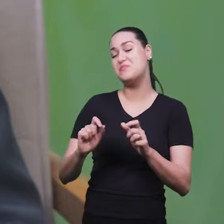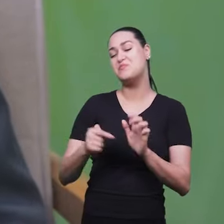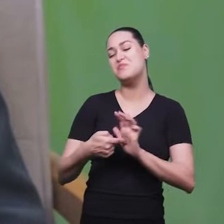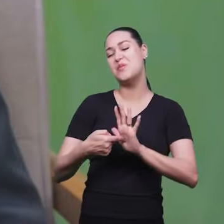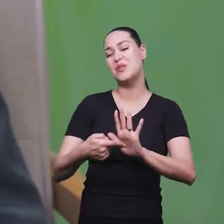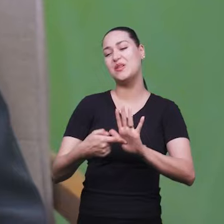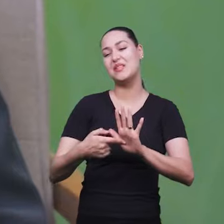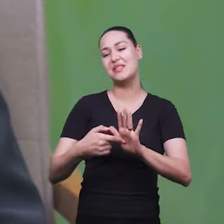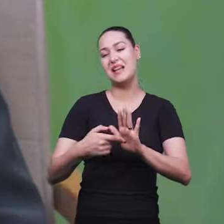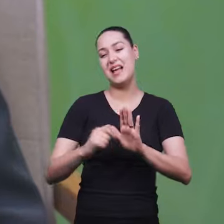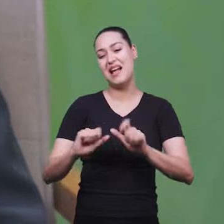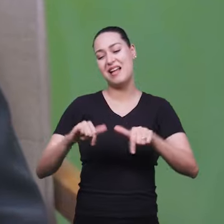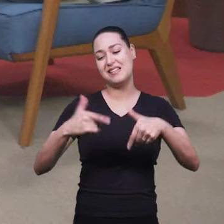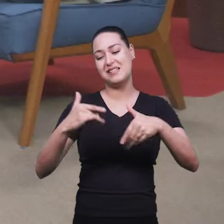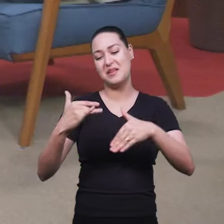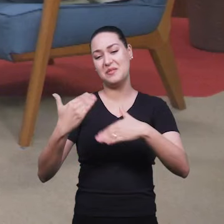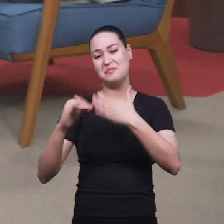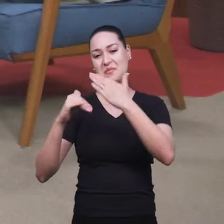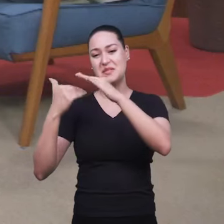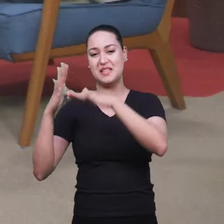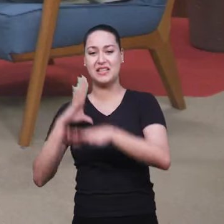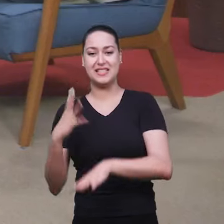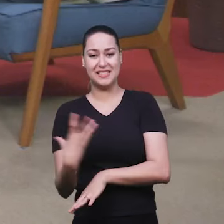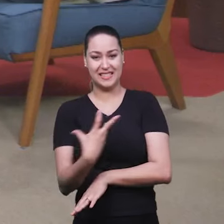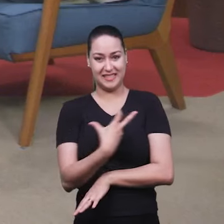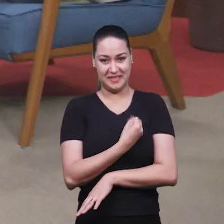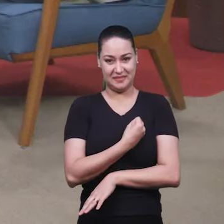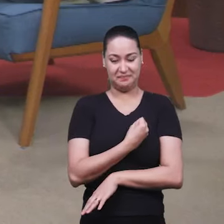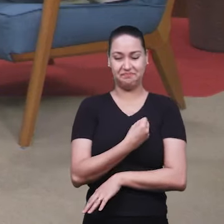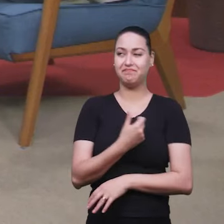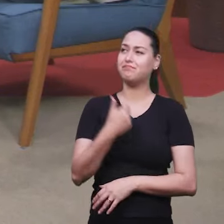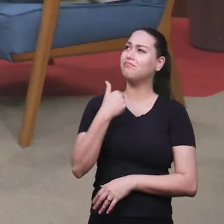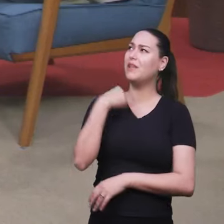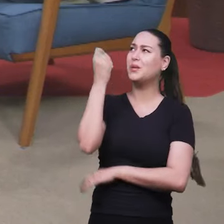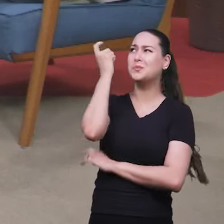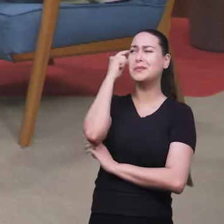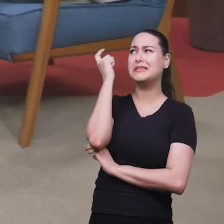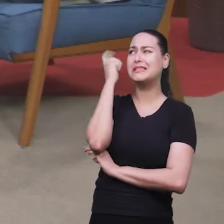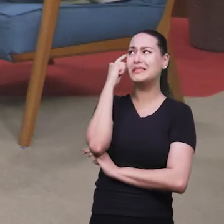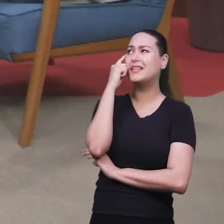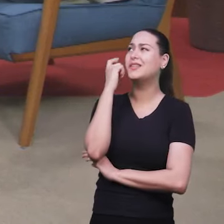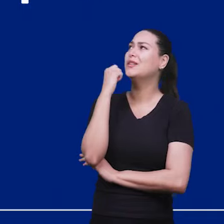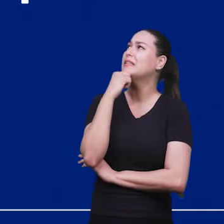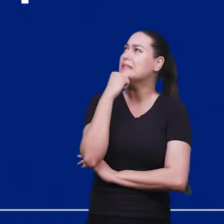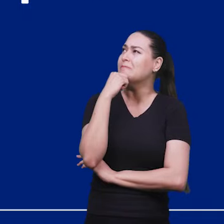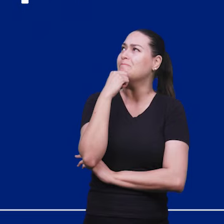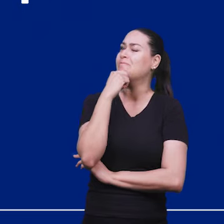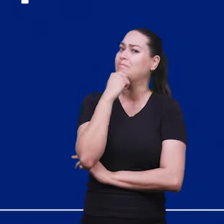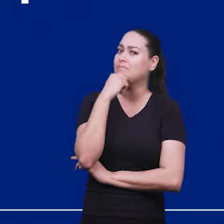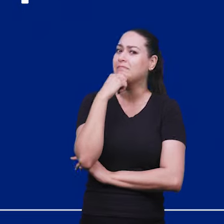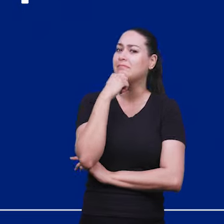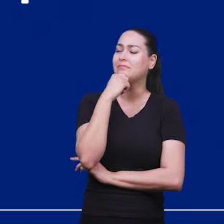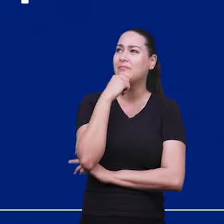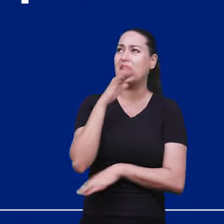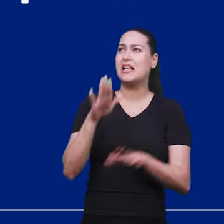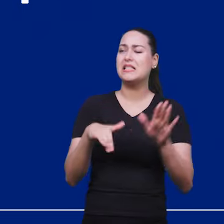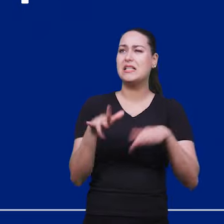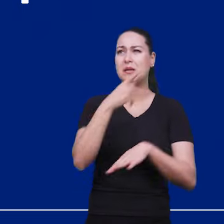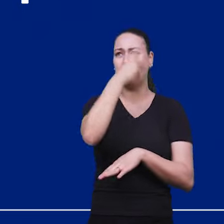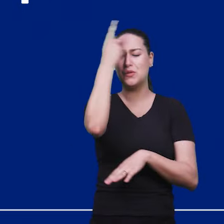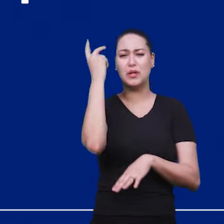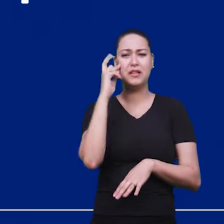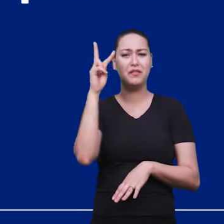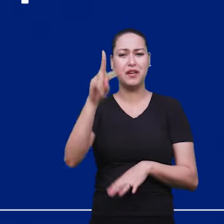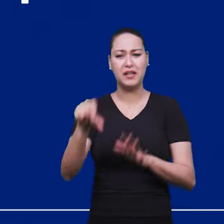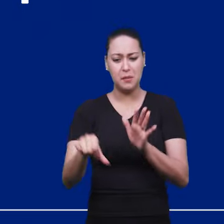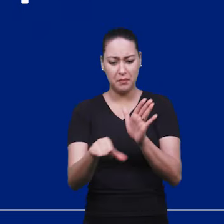processo da salvação. Glória a Jesus. Bom, mas parece assim, fico pensando, sabe, Sérgio, assim, às vezes, pessoas